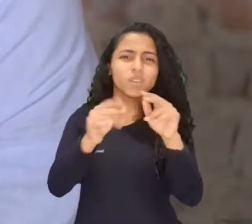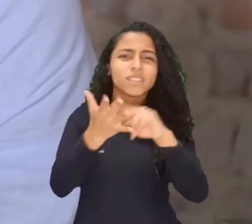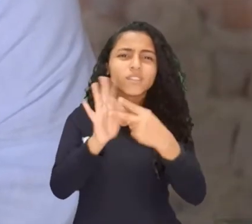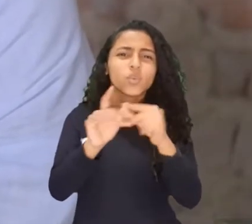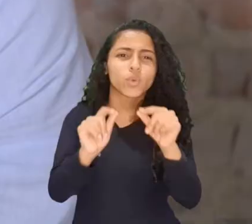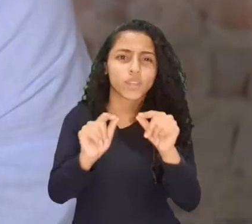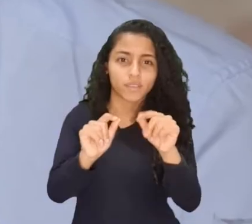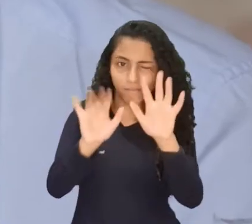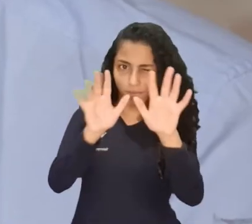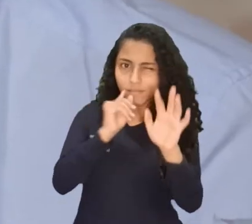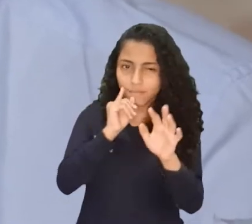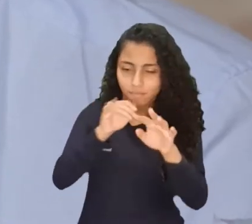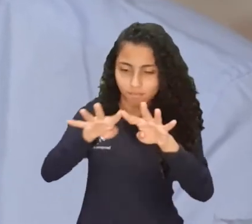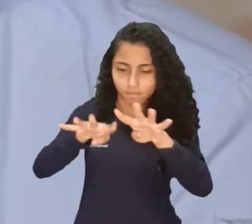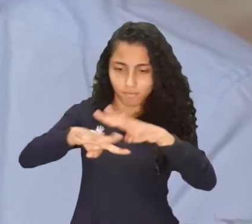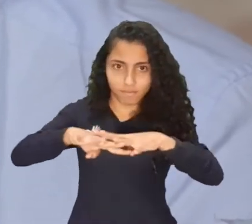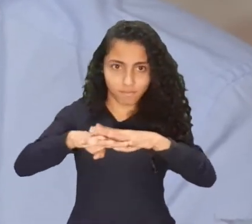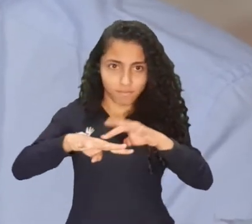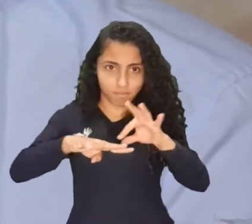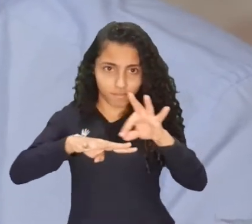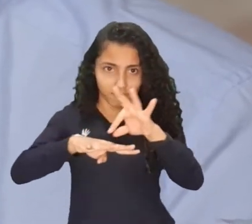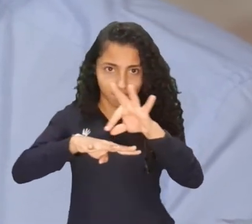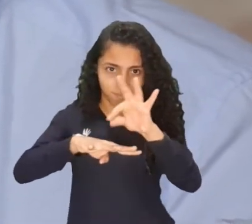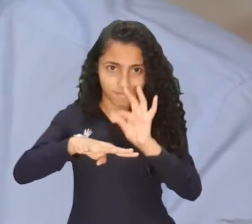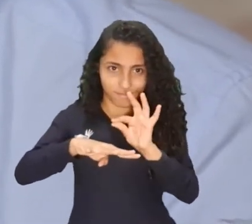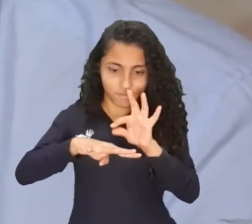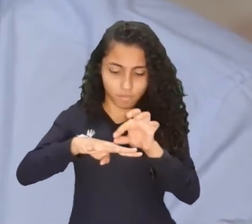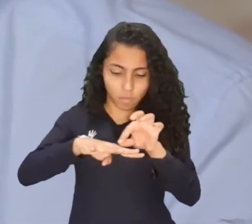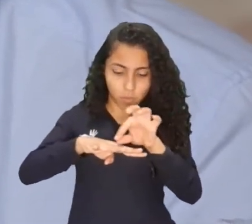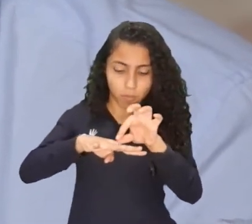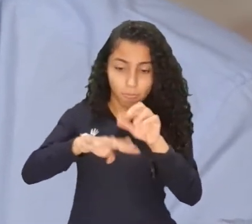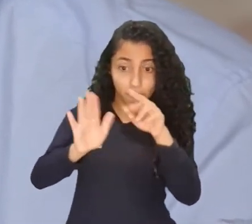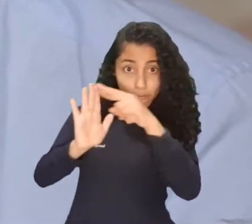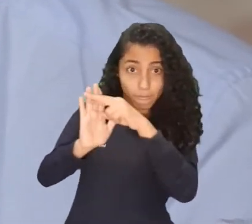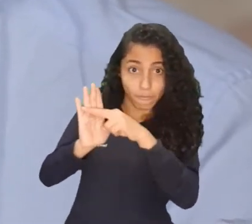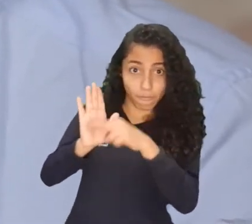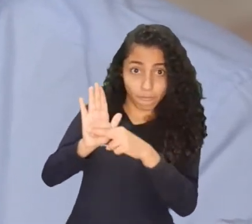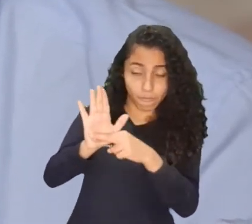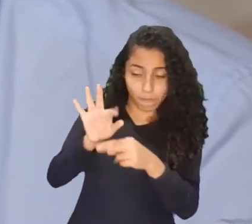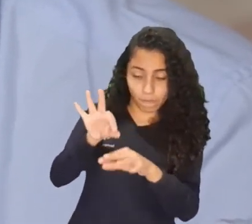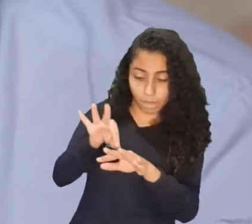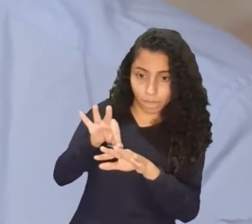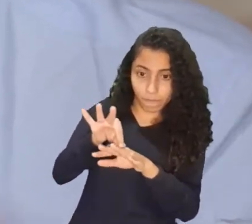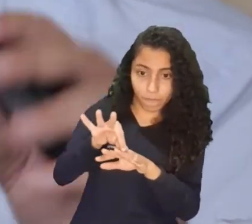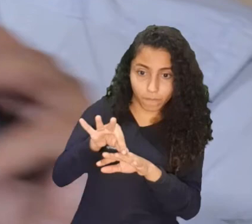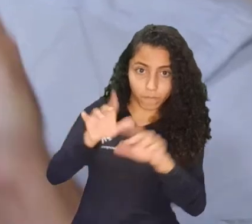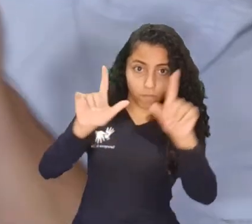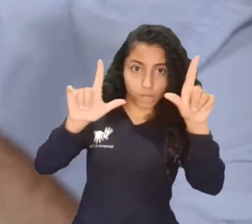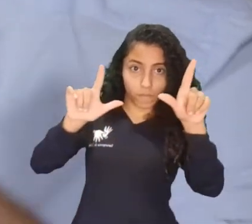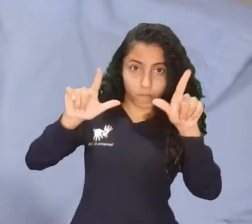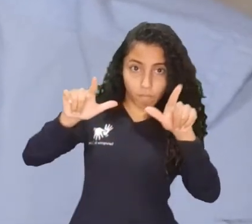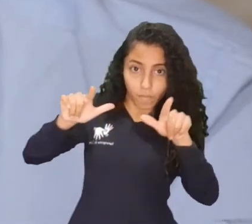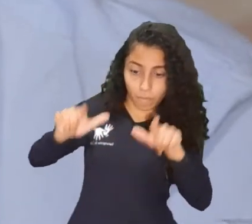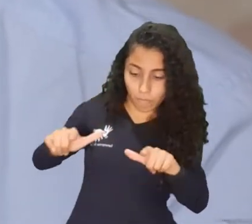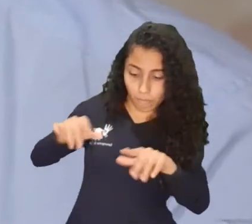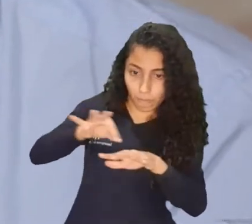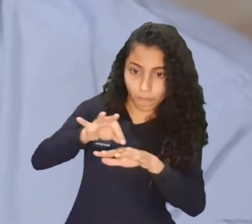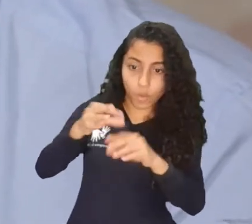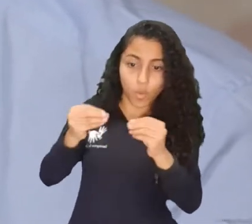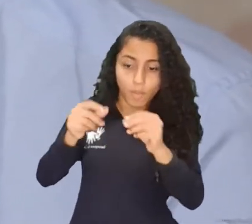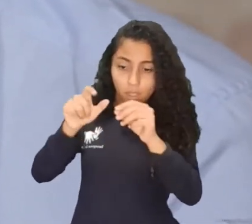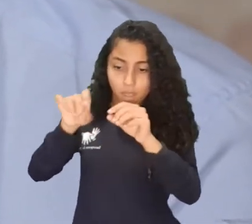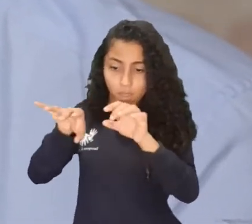tabuleiro geográfico e eu colocar as regras para ela e aplicar esses cenários em cima e dizer como cada quadradinho do